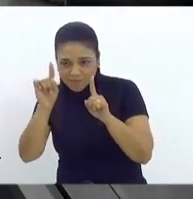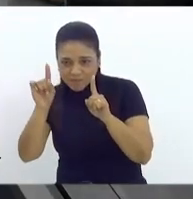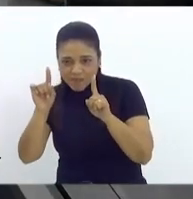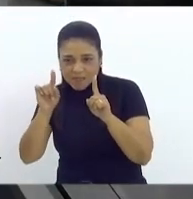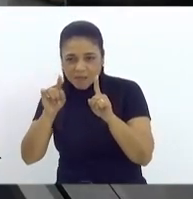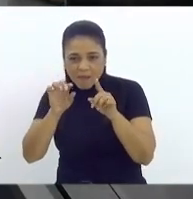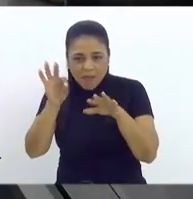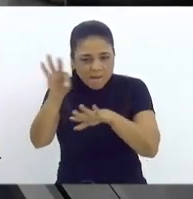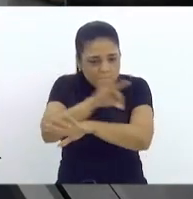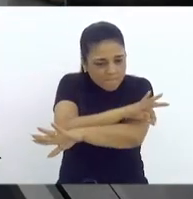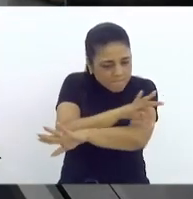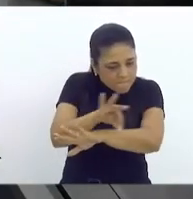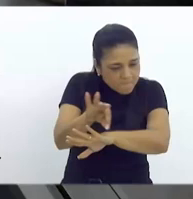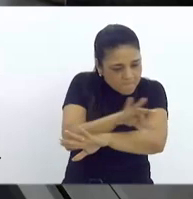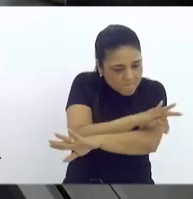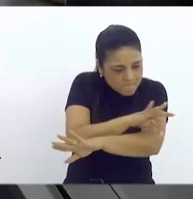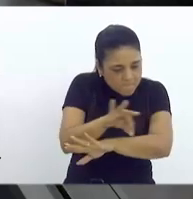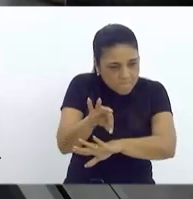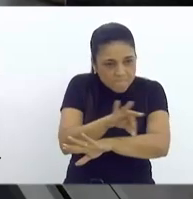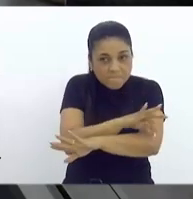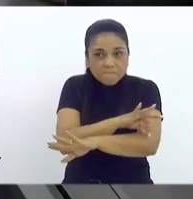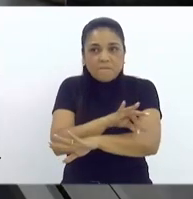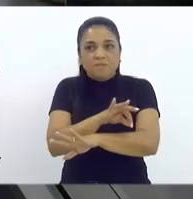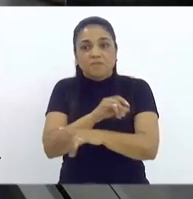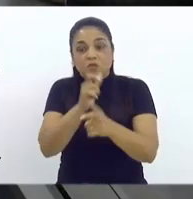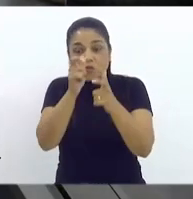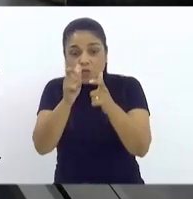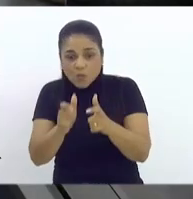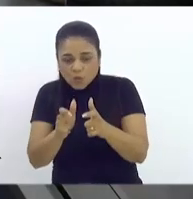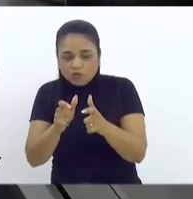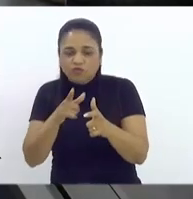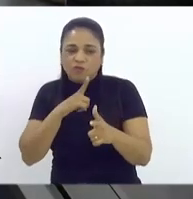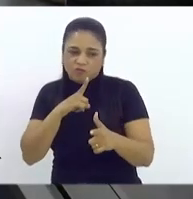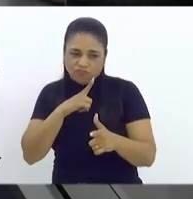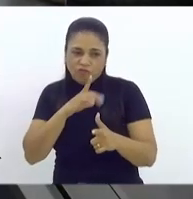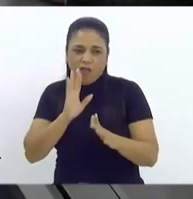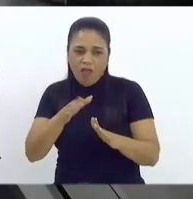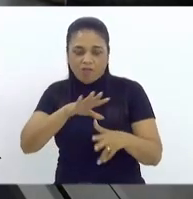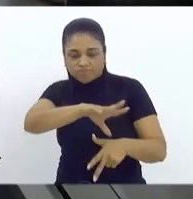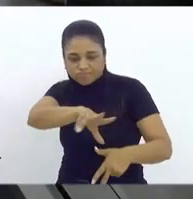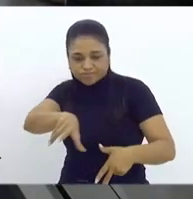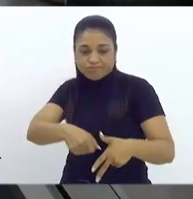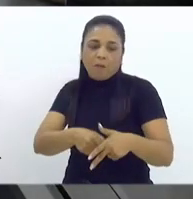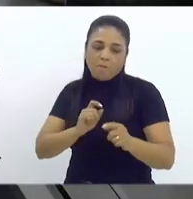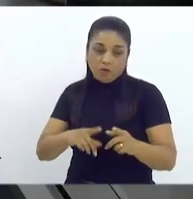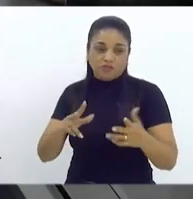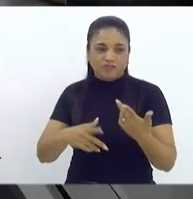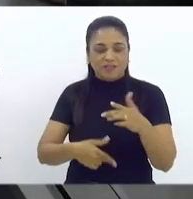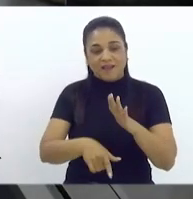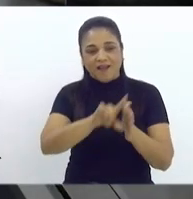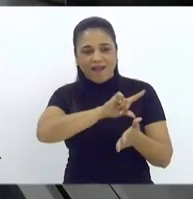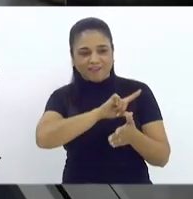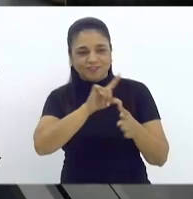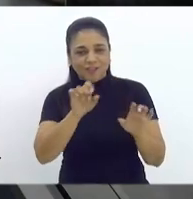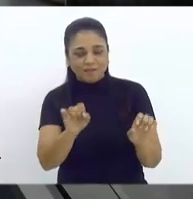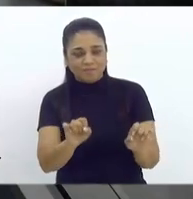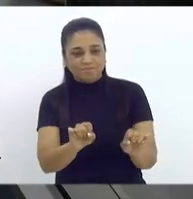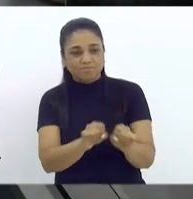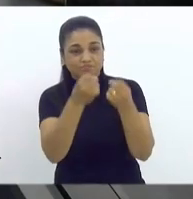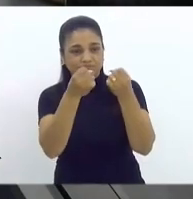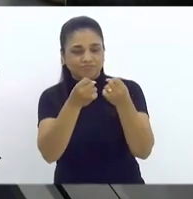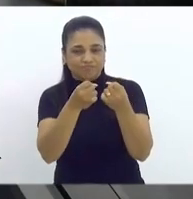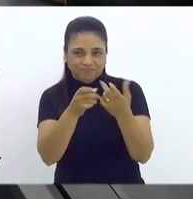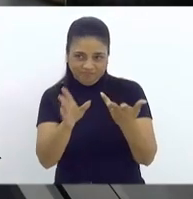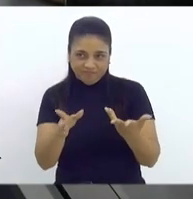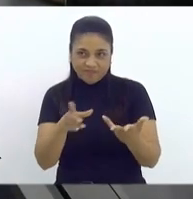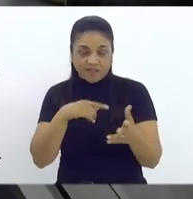está essa situação de fraude, porque ela já pode ter sido desconstituída. Existem situações que, quando